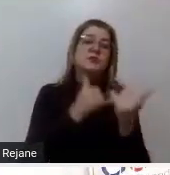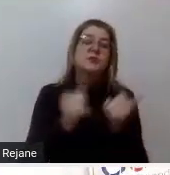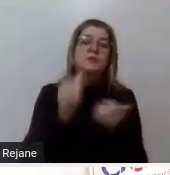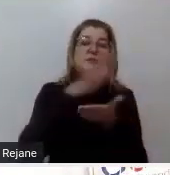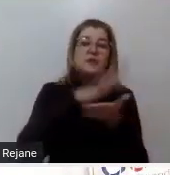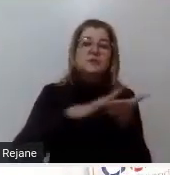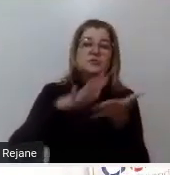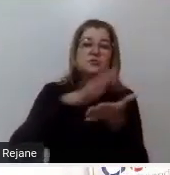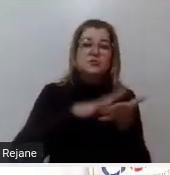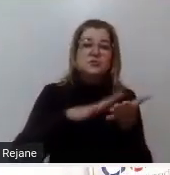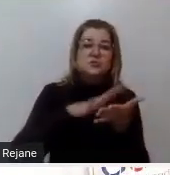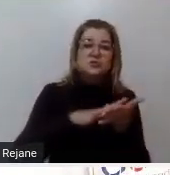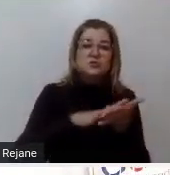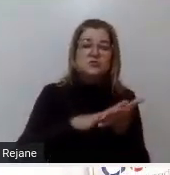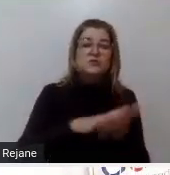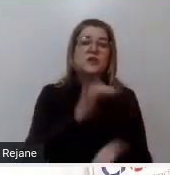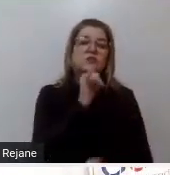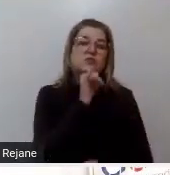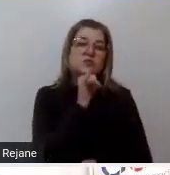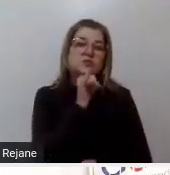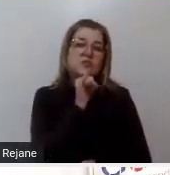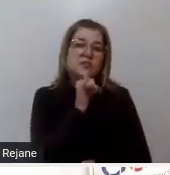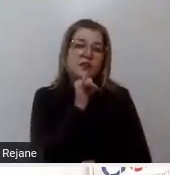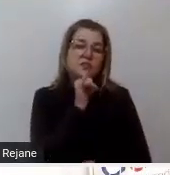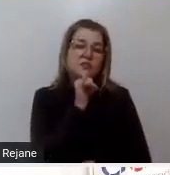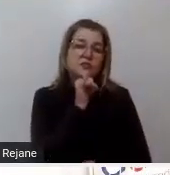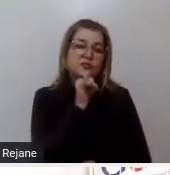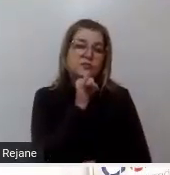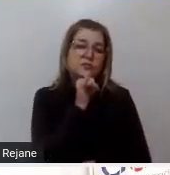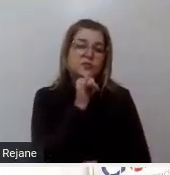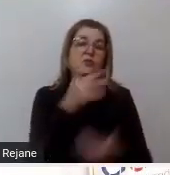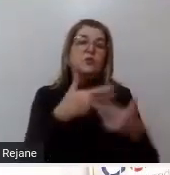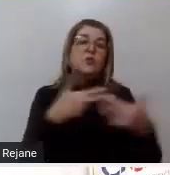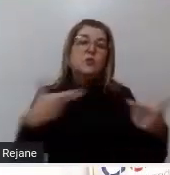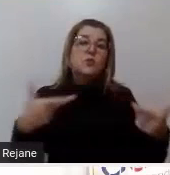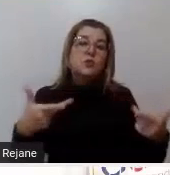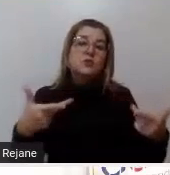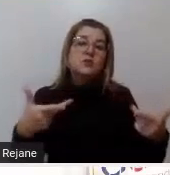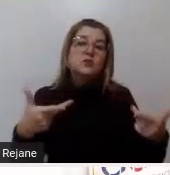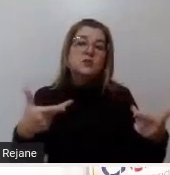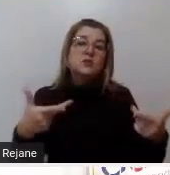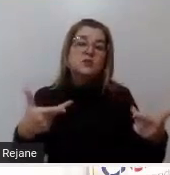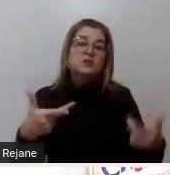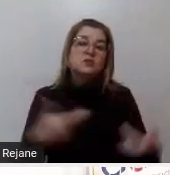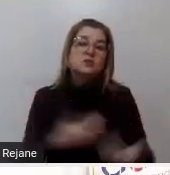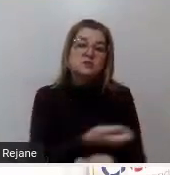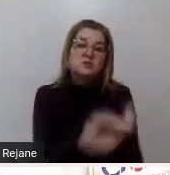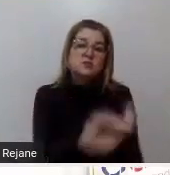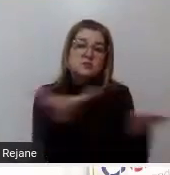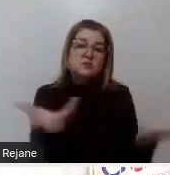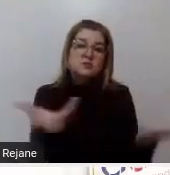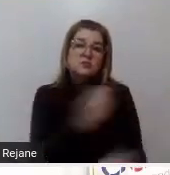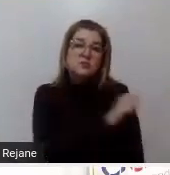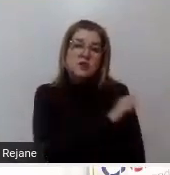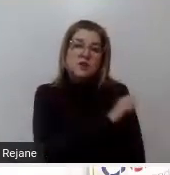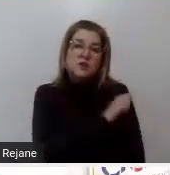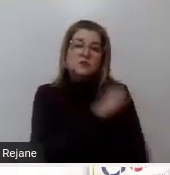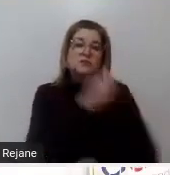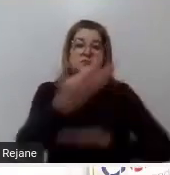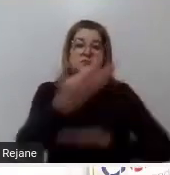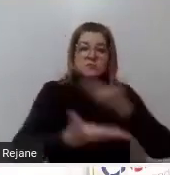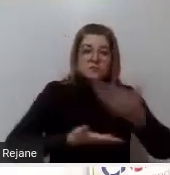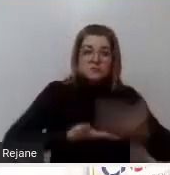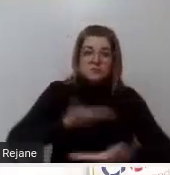atividade e atividade com teste são situações que eu estou distribuindo para o aluno e eu quero que ele interaja comigo,